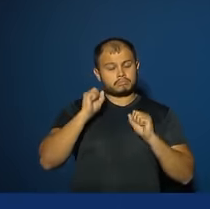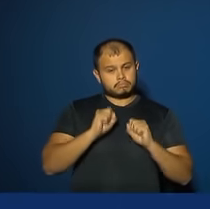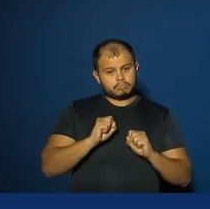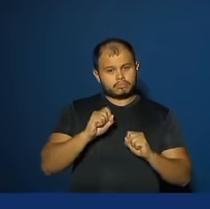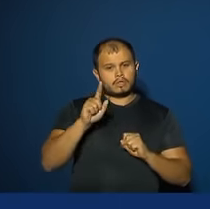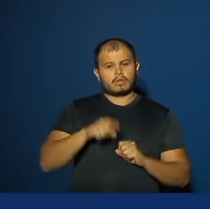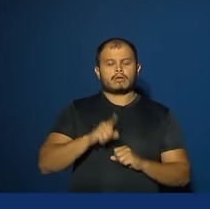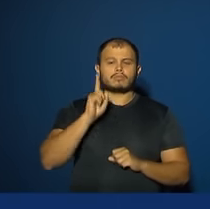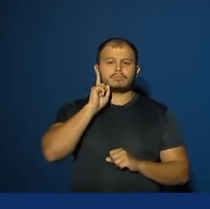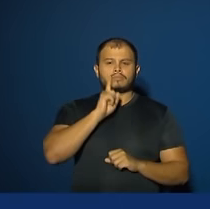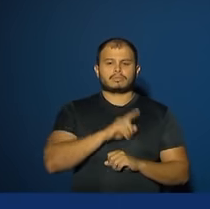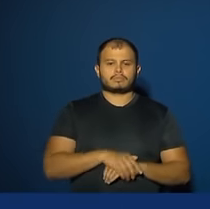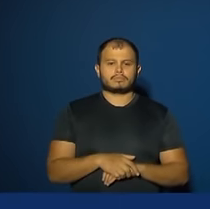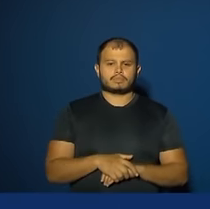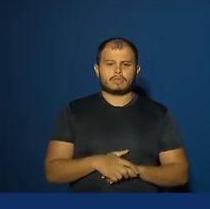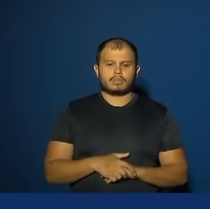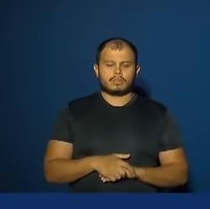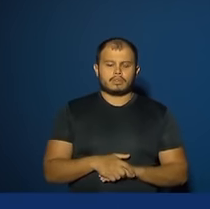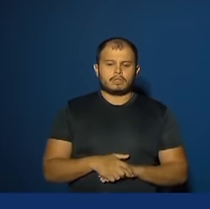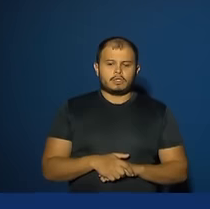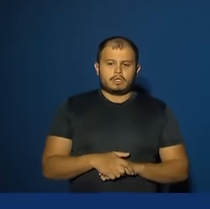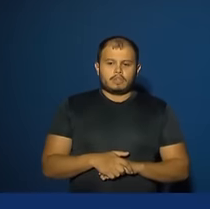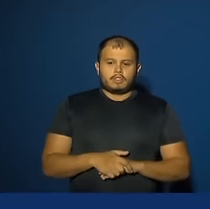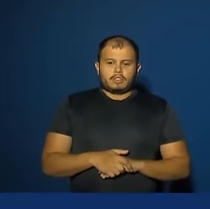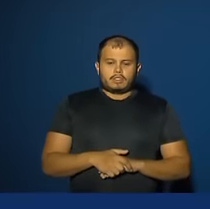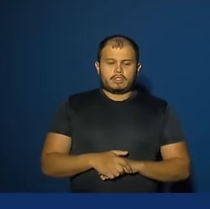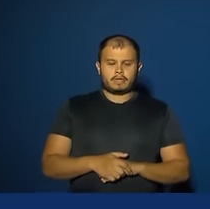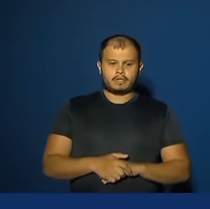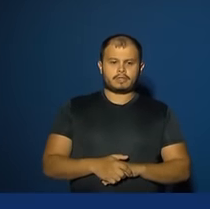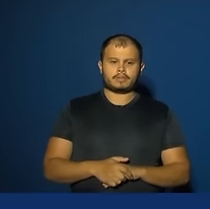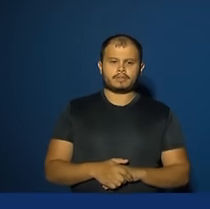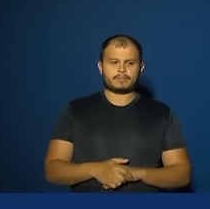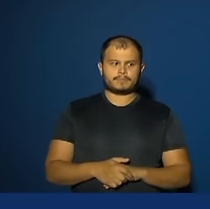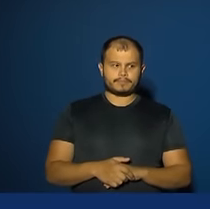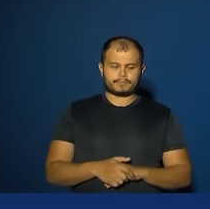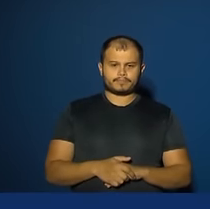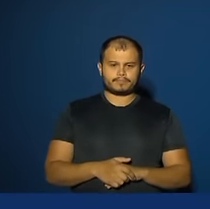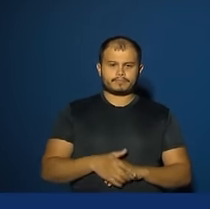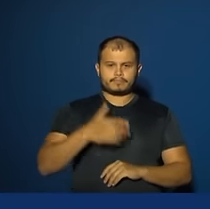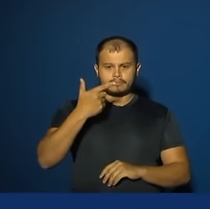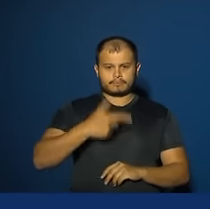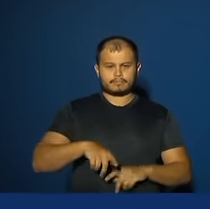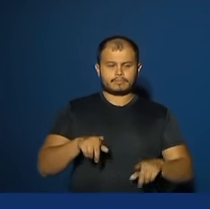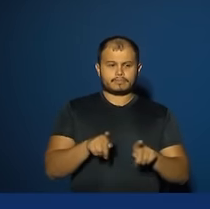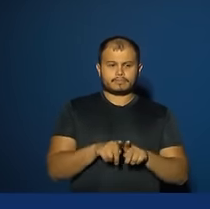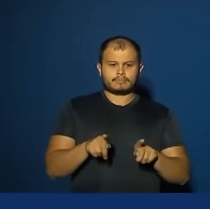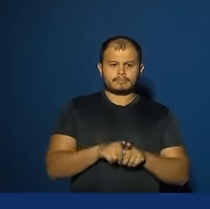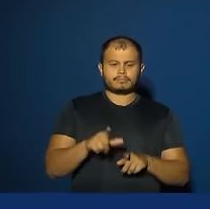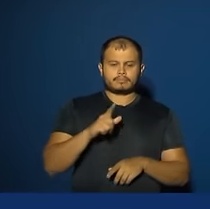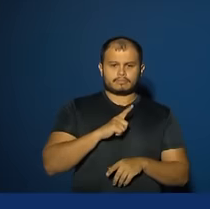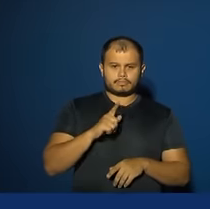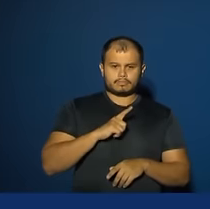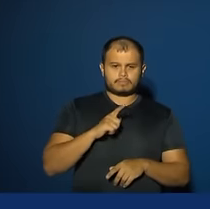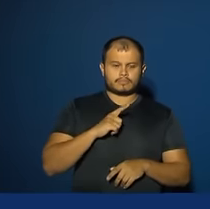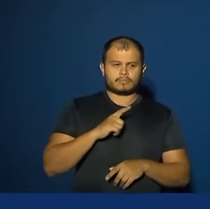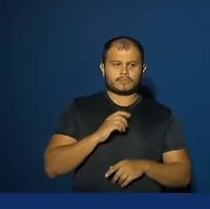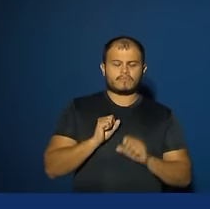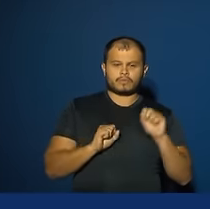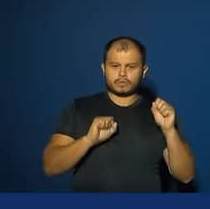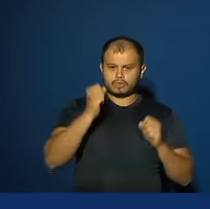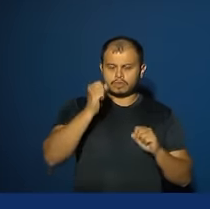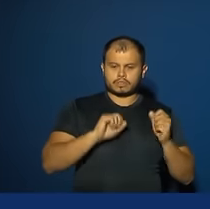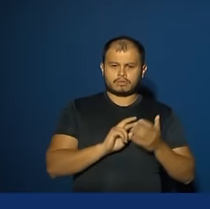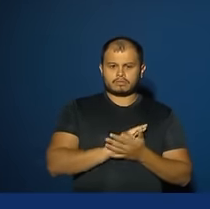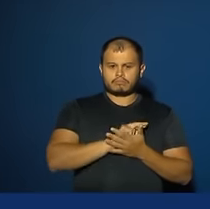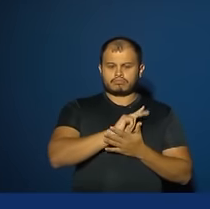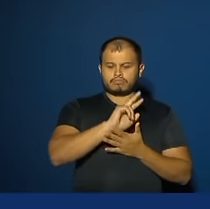Unidos. Um outro é que a gente teve, nos bens industriais, principalmente, vários